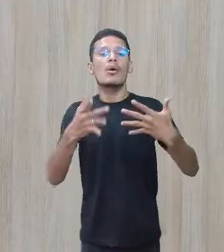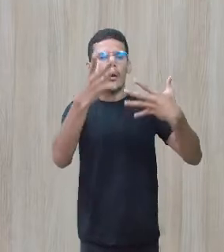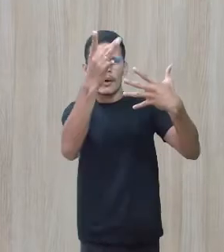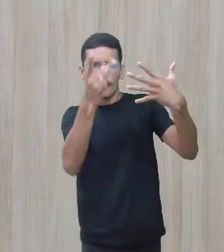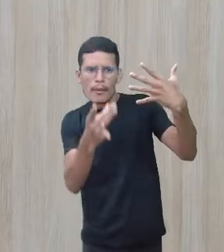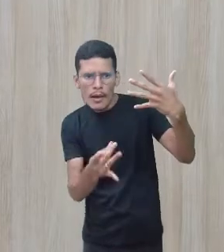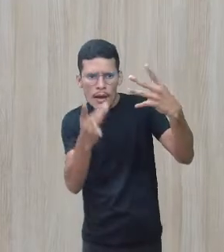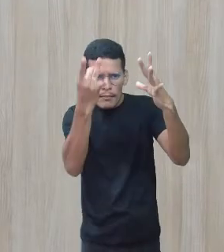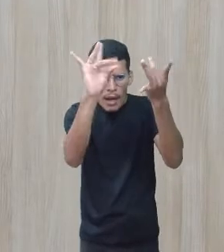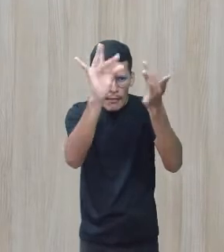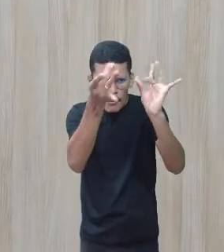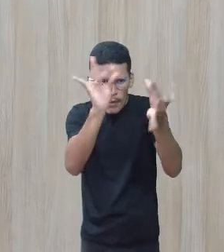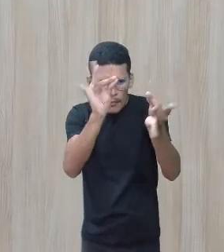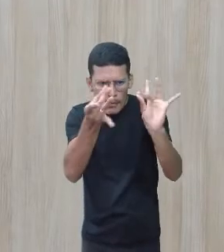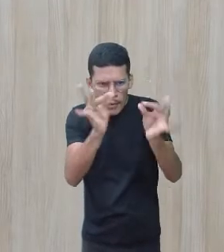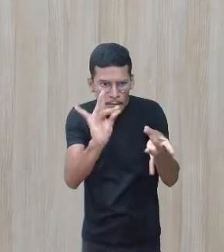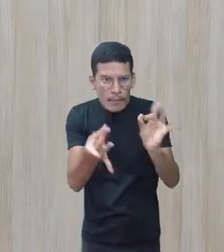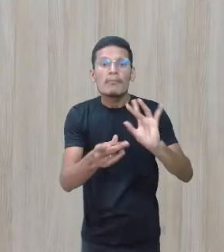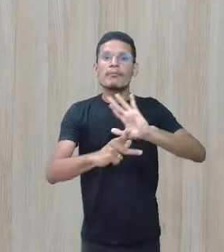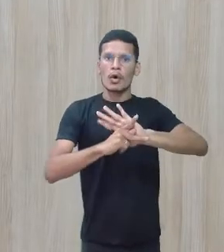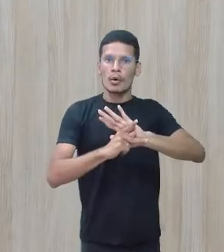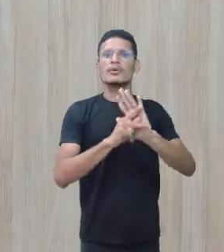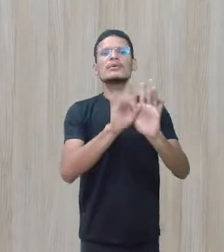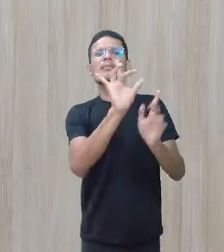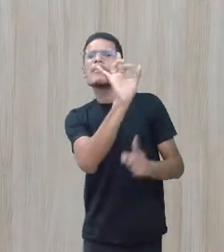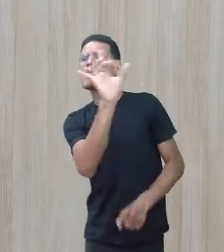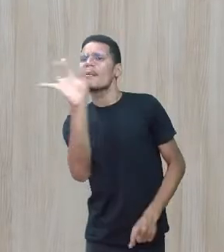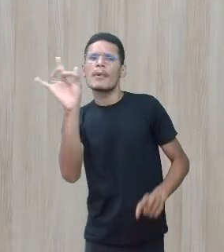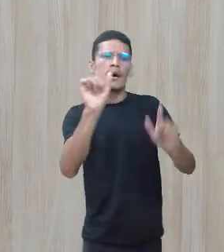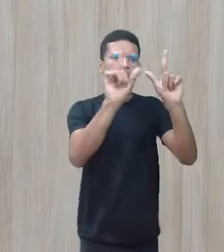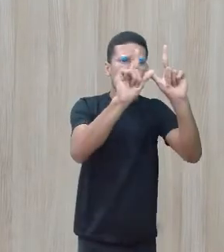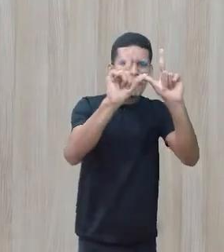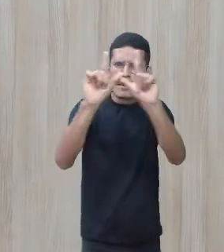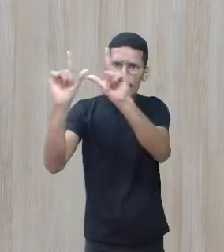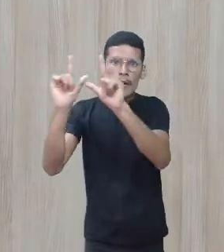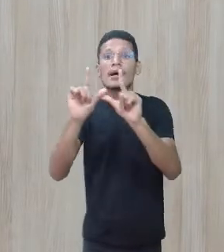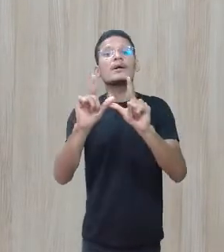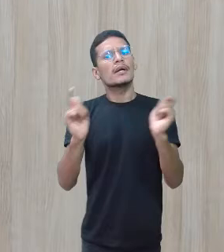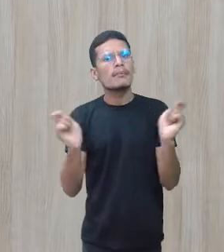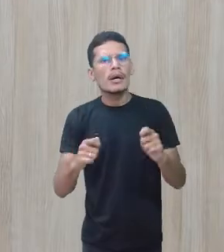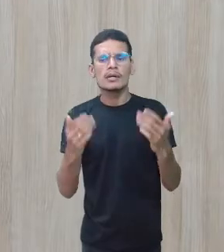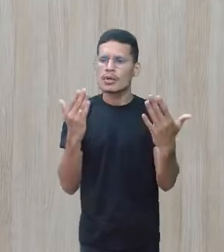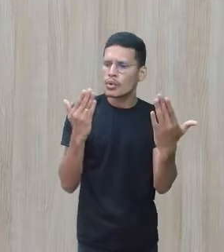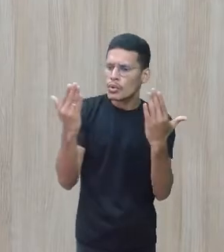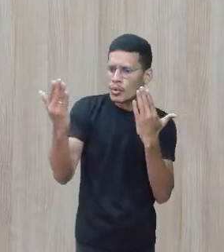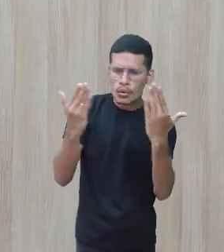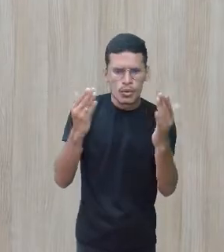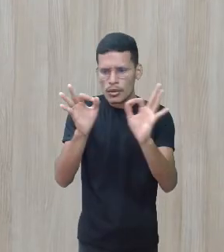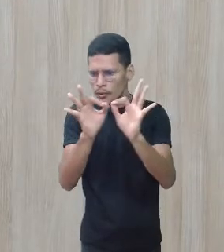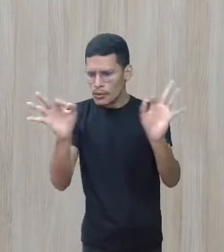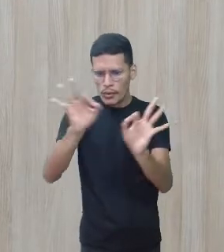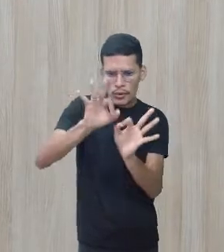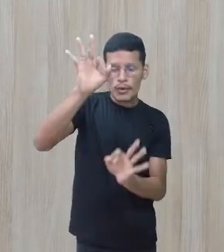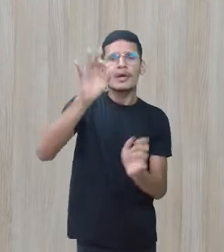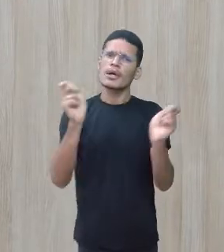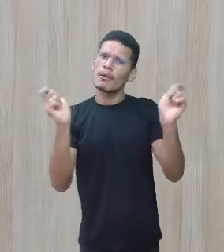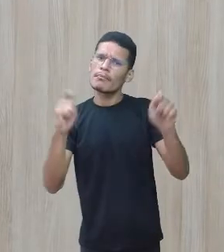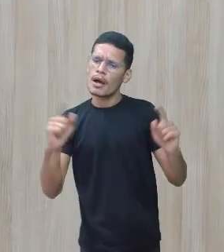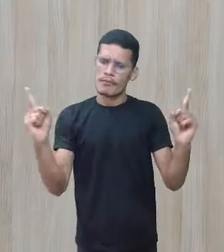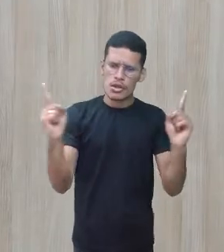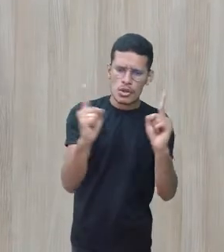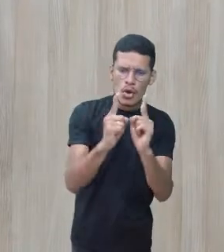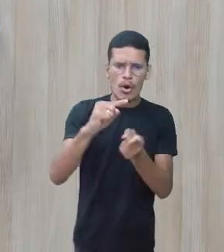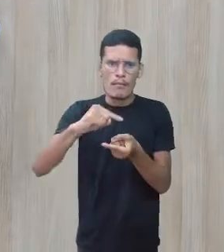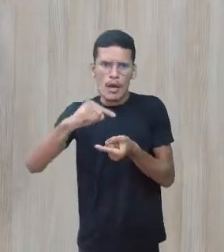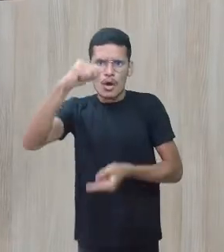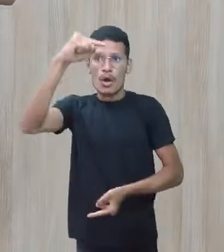uma ampliação, uma réplica daquela ali imagem de acordo com o tamanho, né? Então, de repente, para deixar um pouquinho maior ou um pouquinho